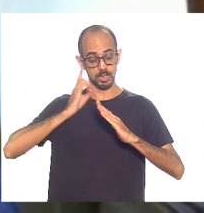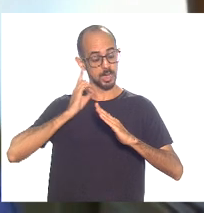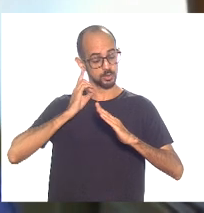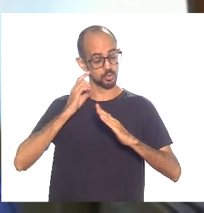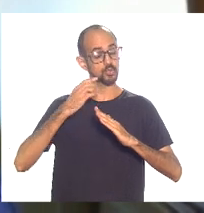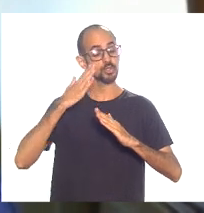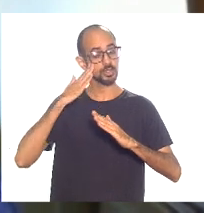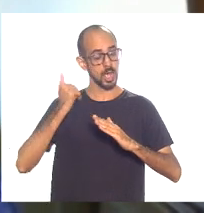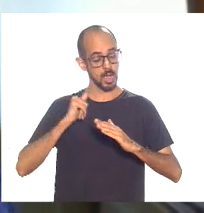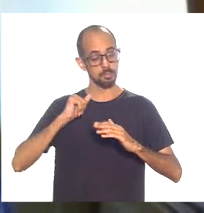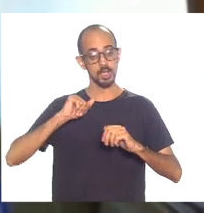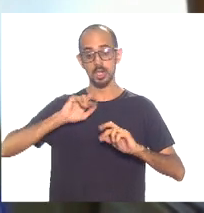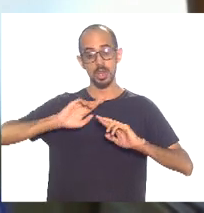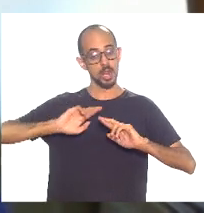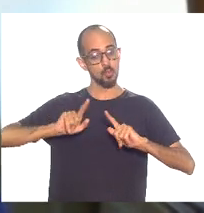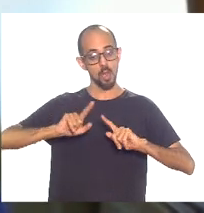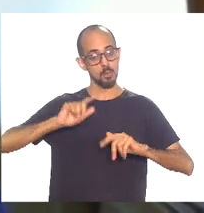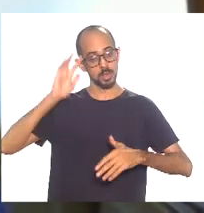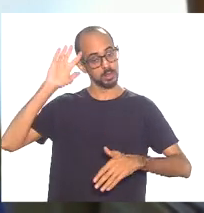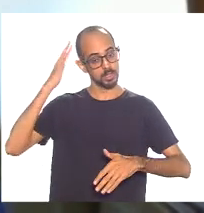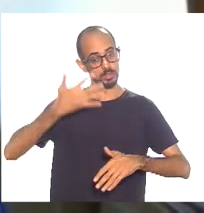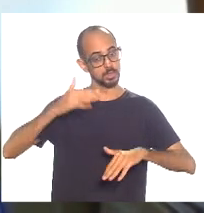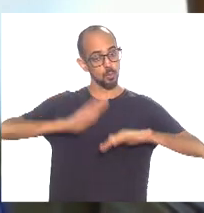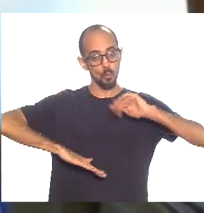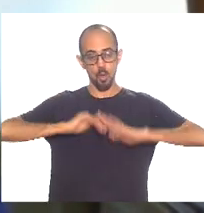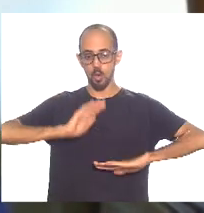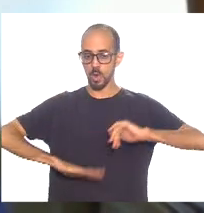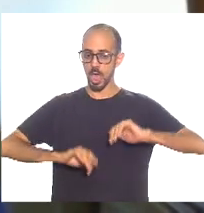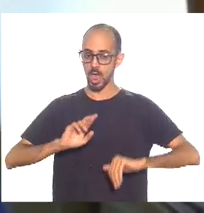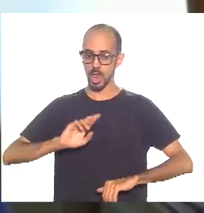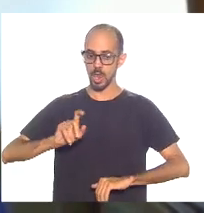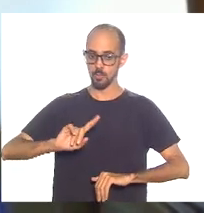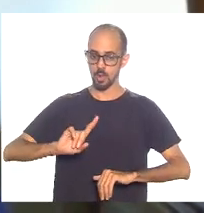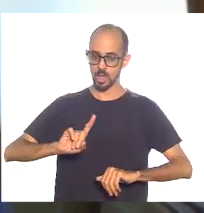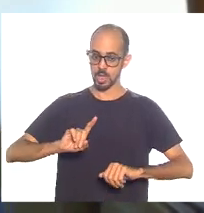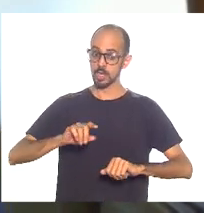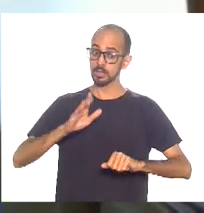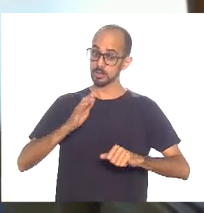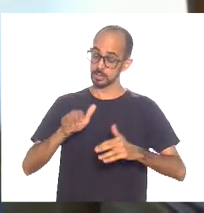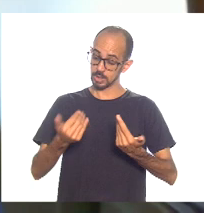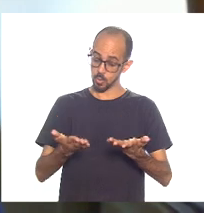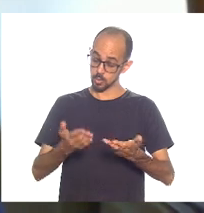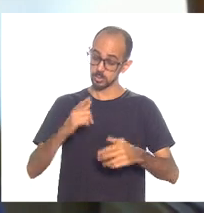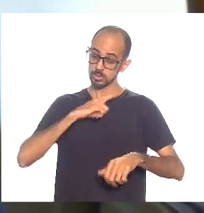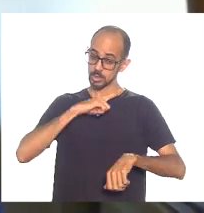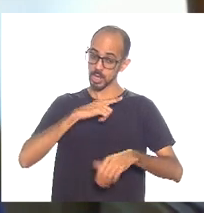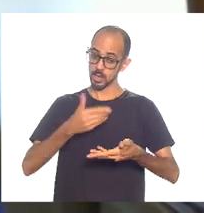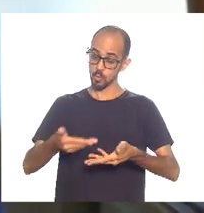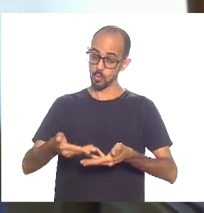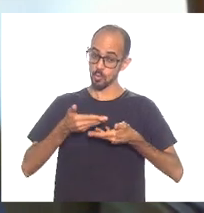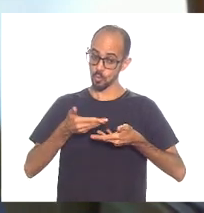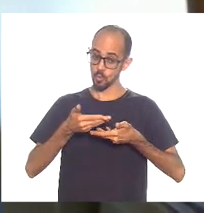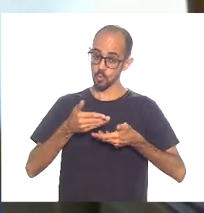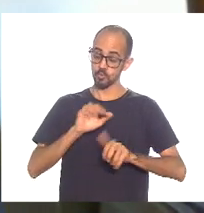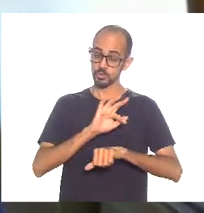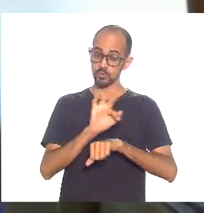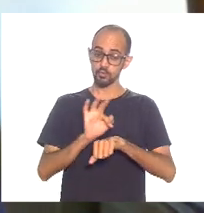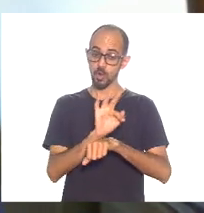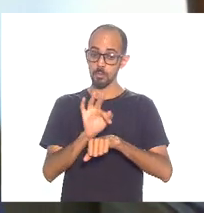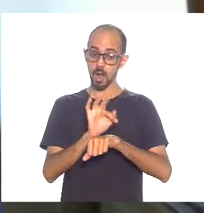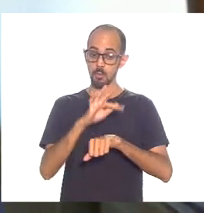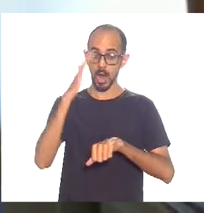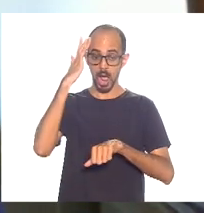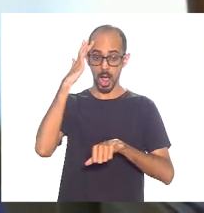qualquer, é uma decisão muito importante. Ela está convocada formalmente para o dia de amanhã.